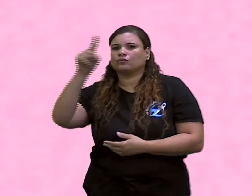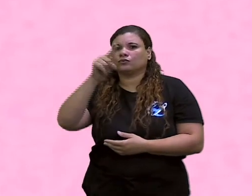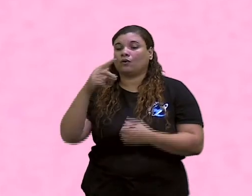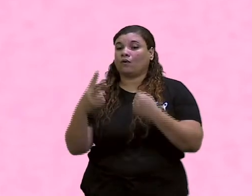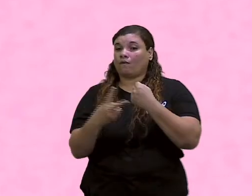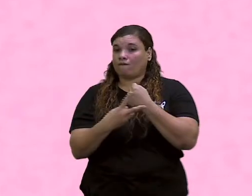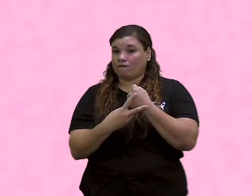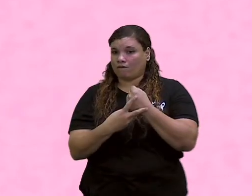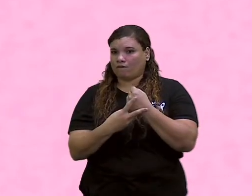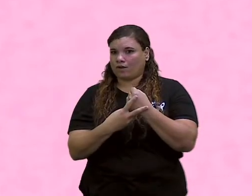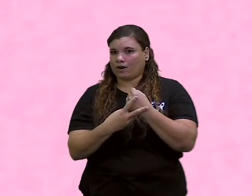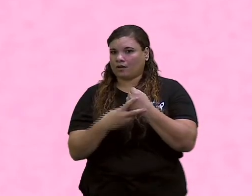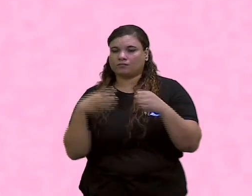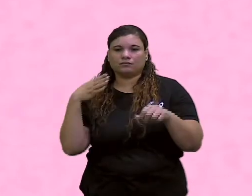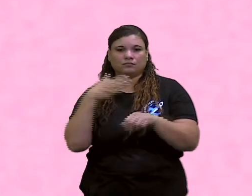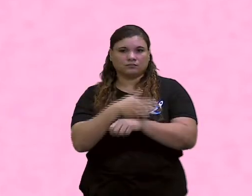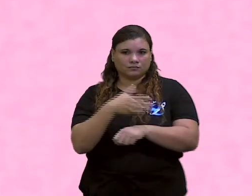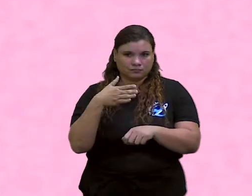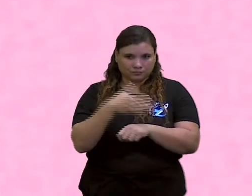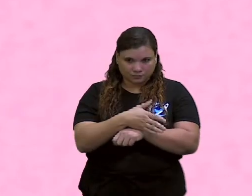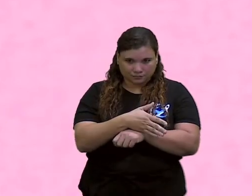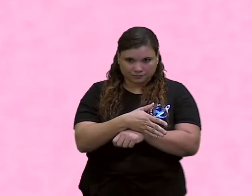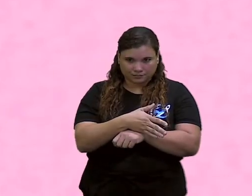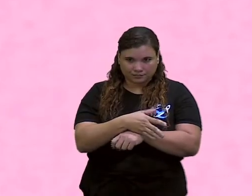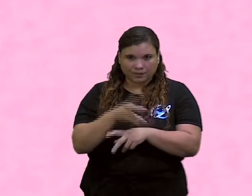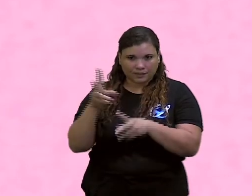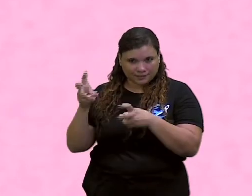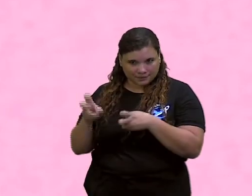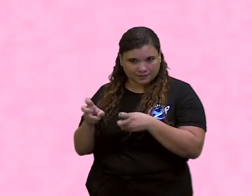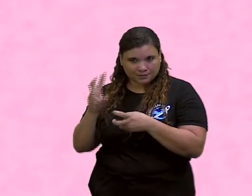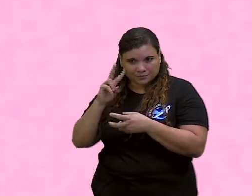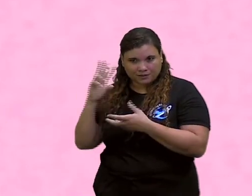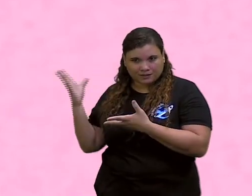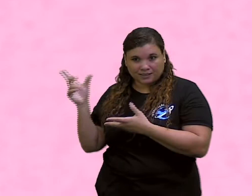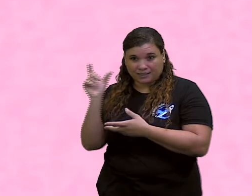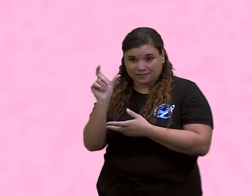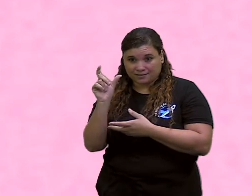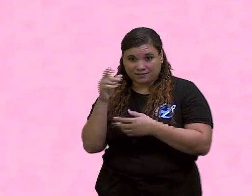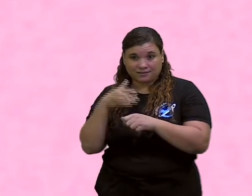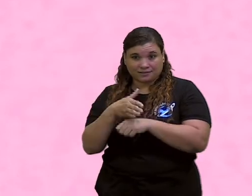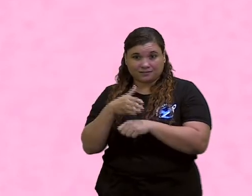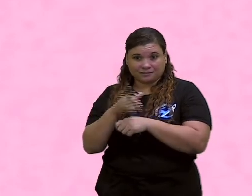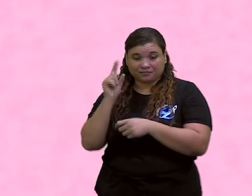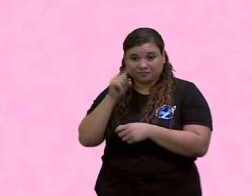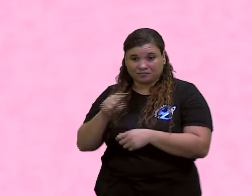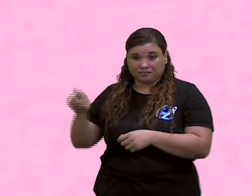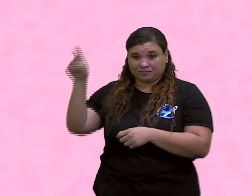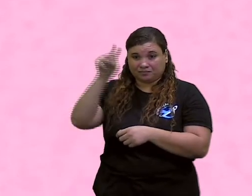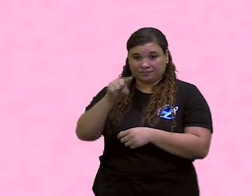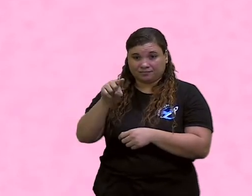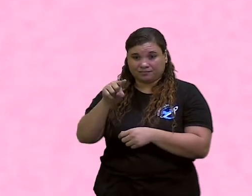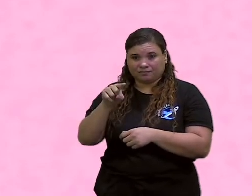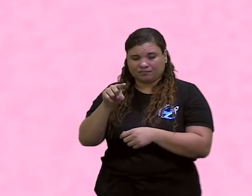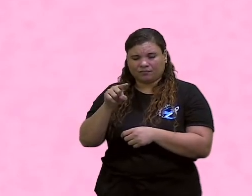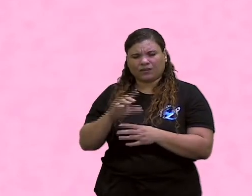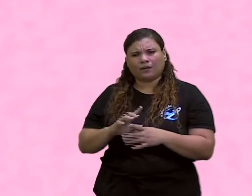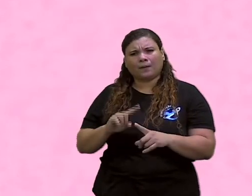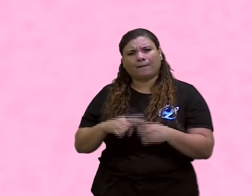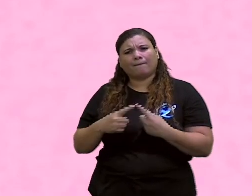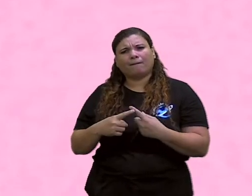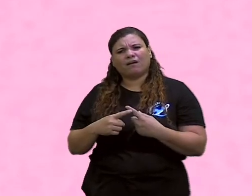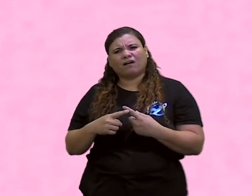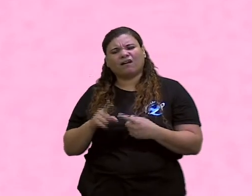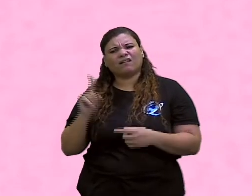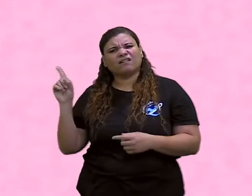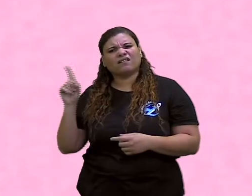é o quê? Navegue, muito bem. E aí, todas essas informações aí fazem referência a quem? A esse